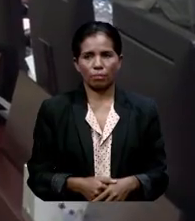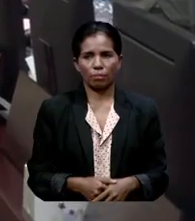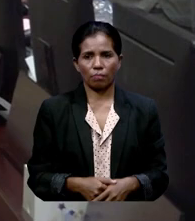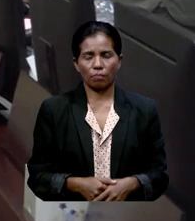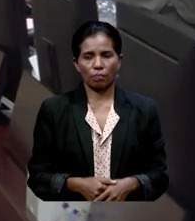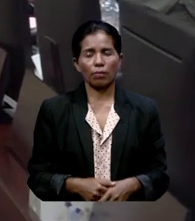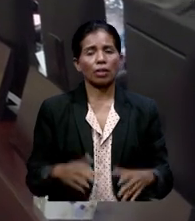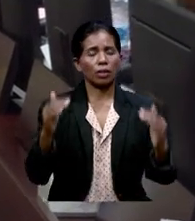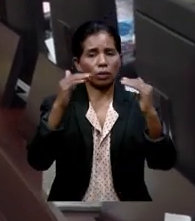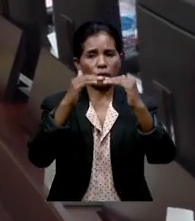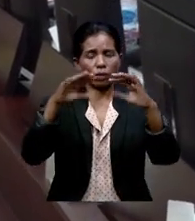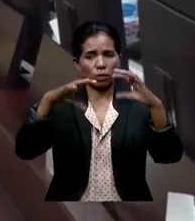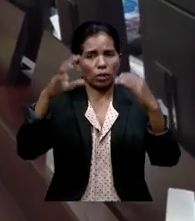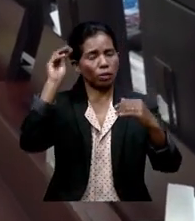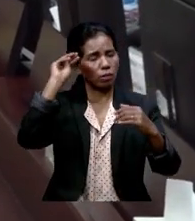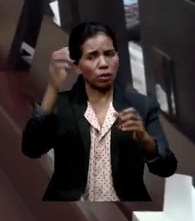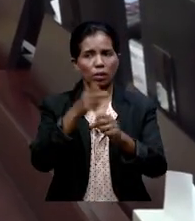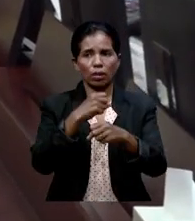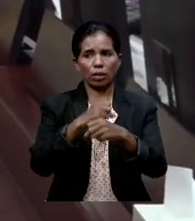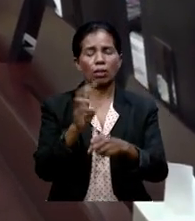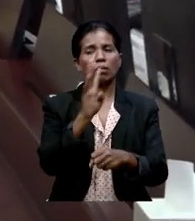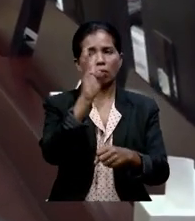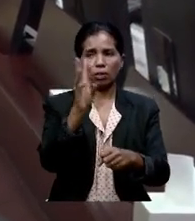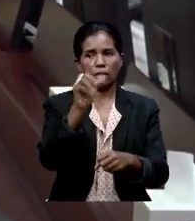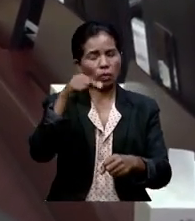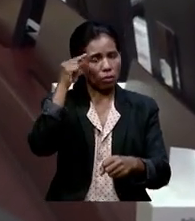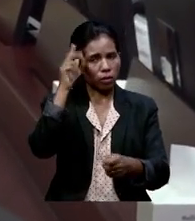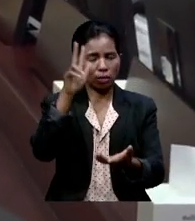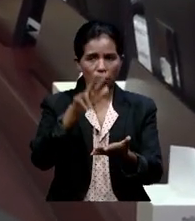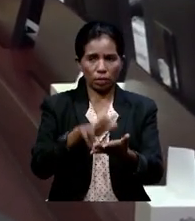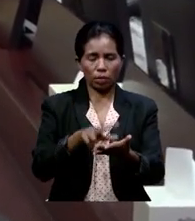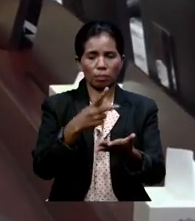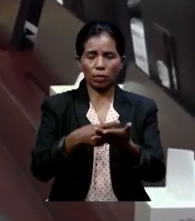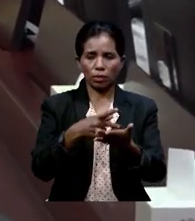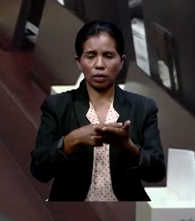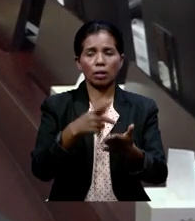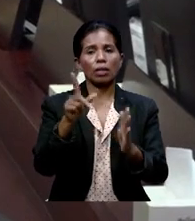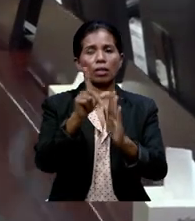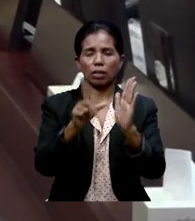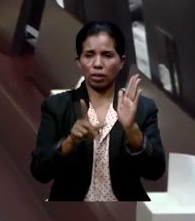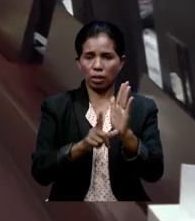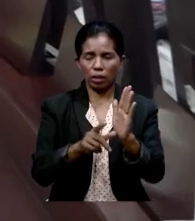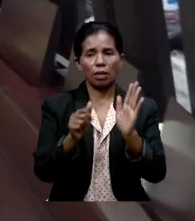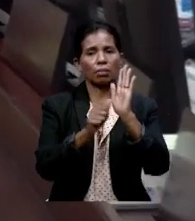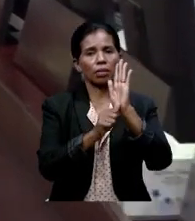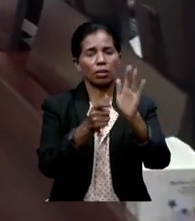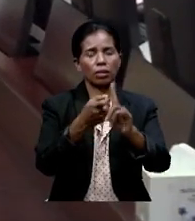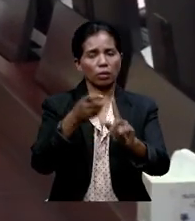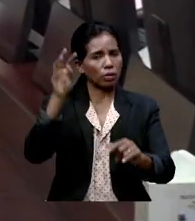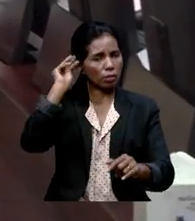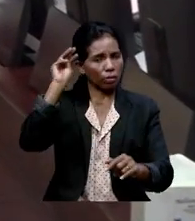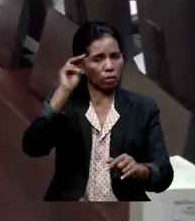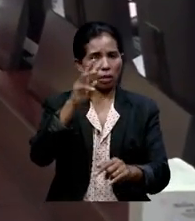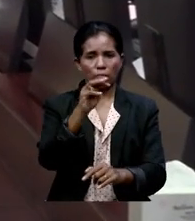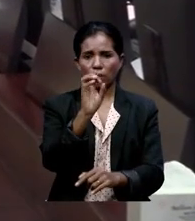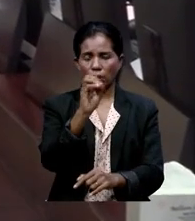E a reunião do Conselho Ministro, nebe halau e a quarta, né? Governo aprova o projeto proposta lei, nebe apresenta o Ministro